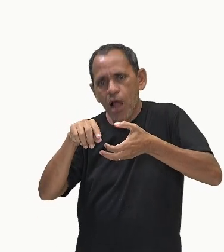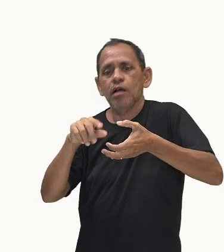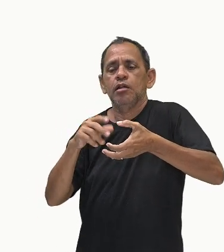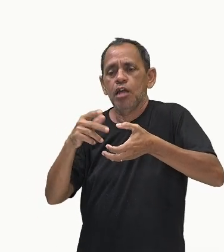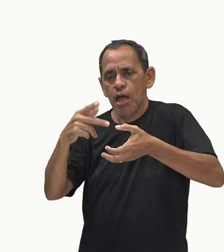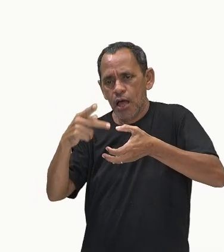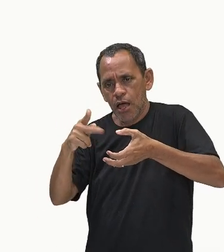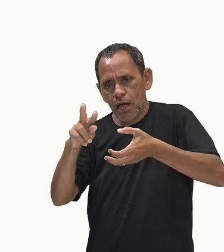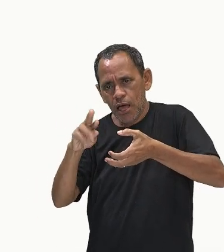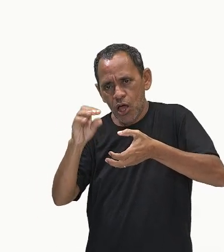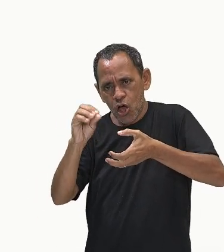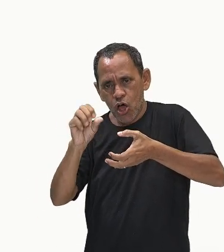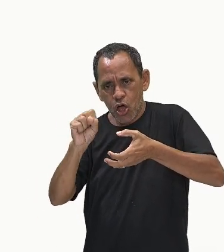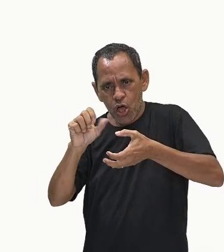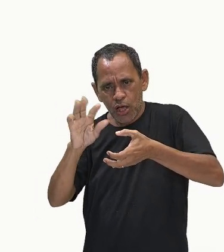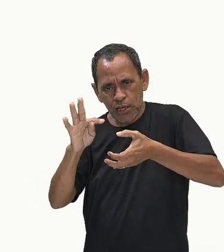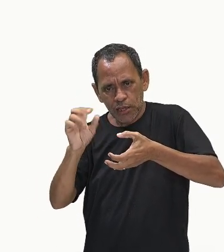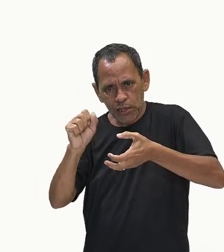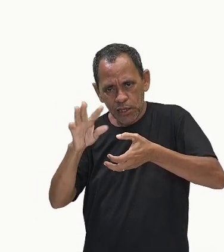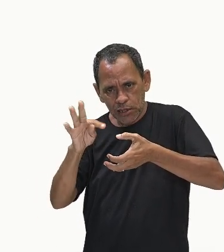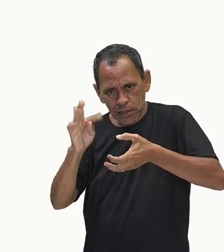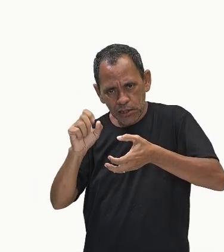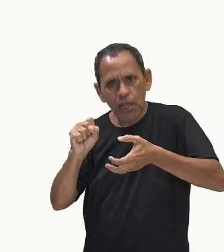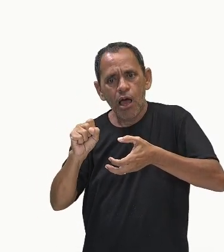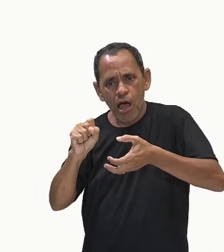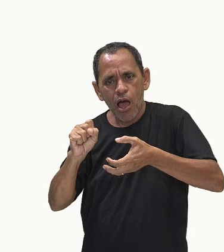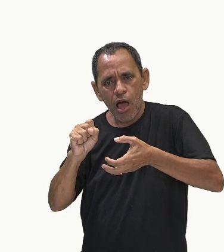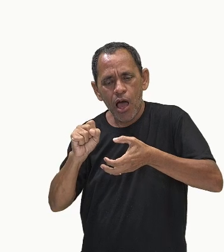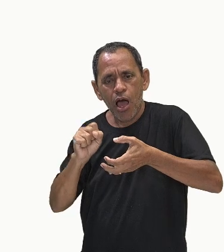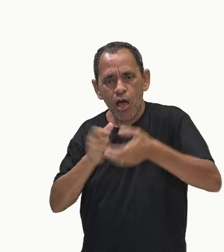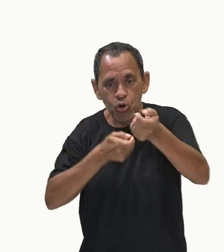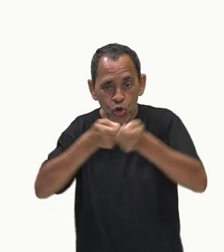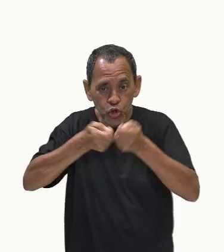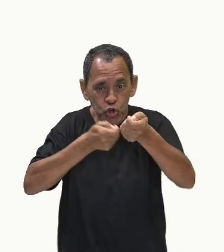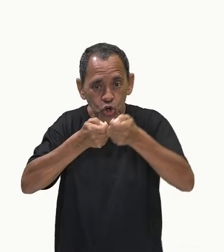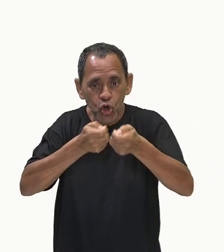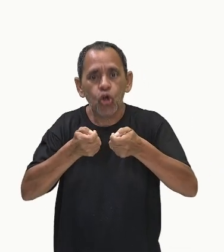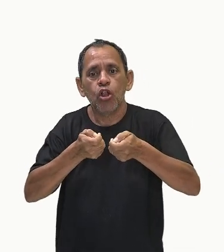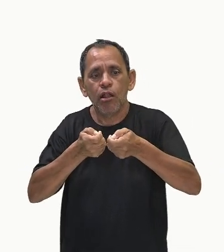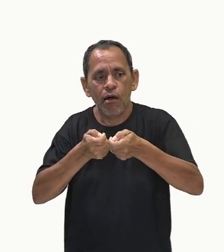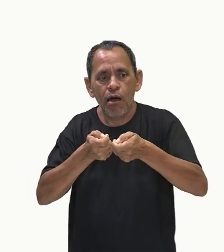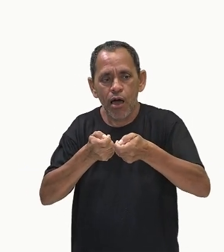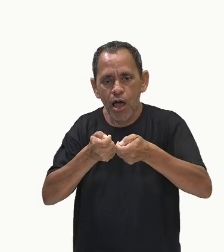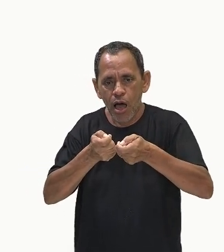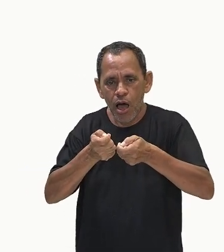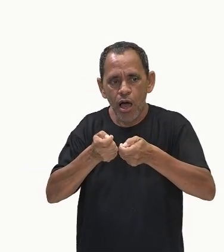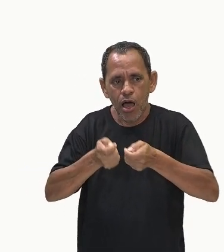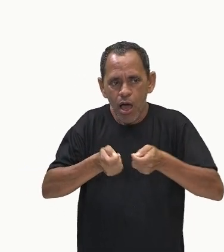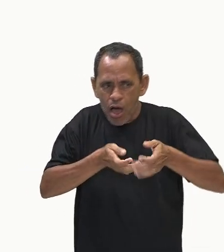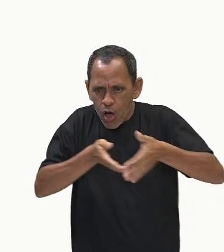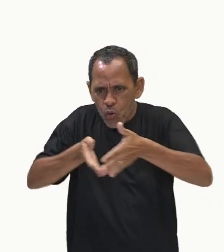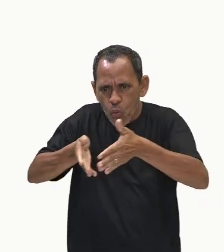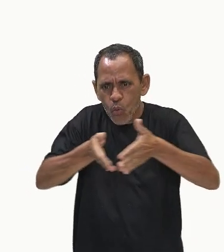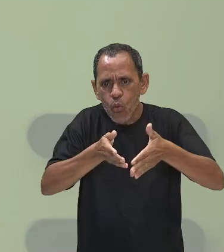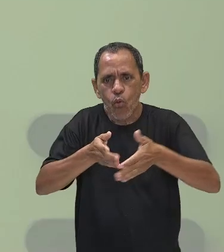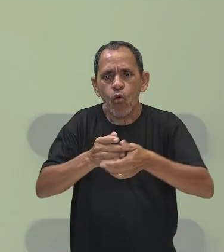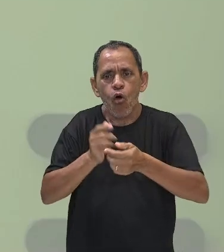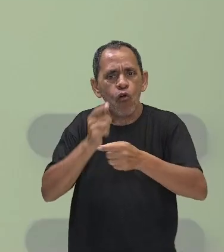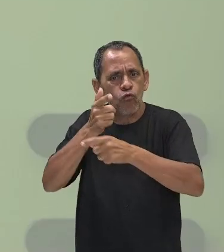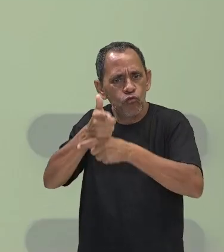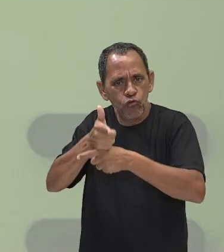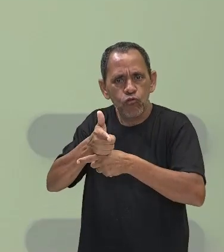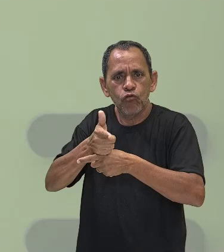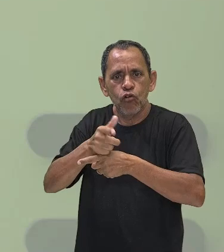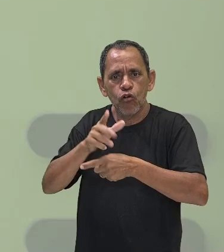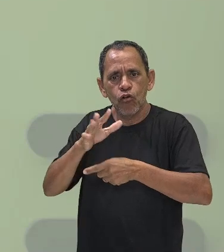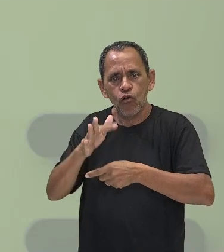ajudar a controlar o fluxo urinário e proteger contra infecções do trato urinário.